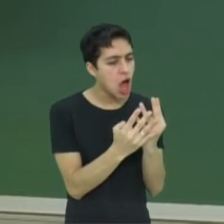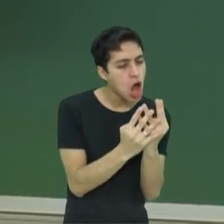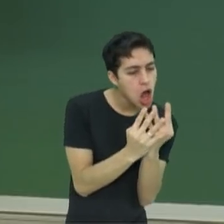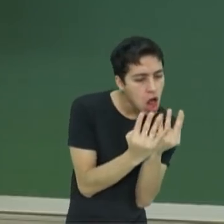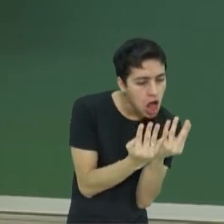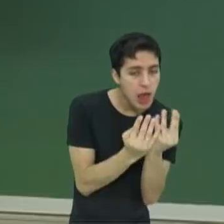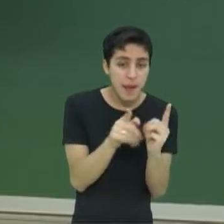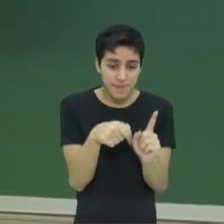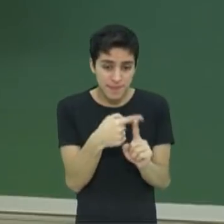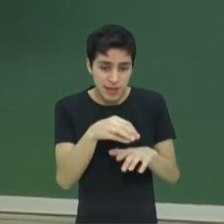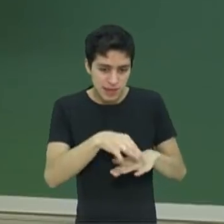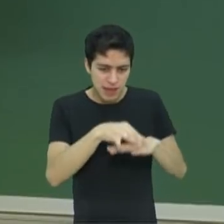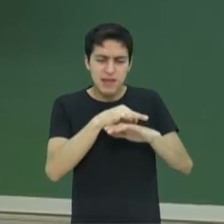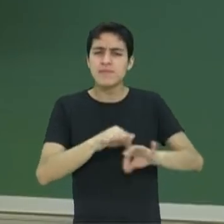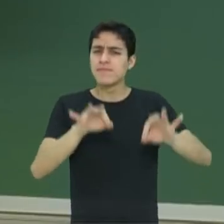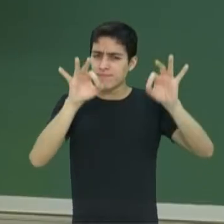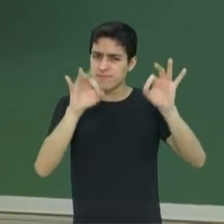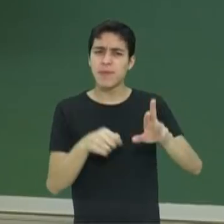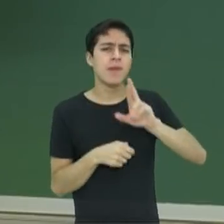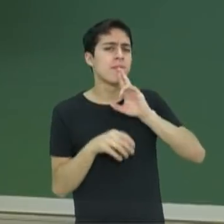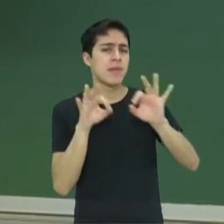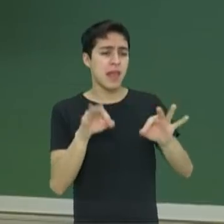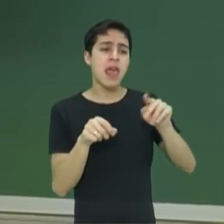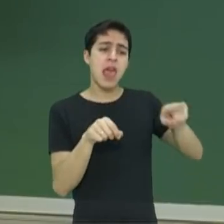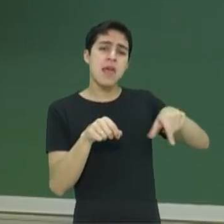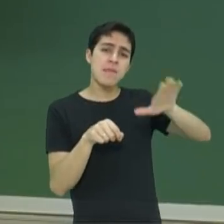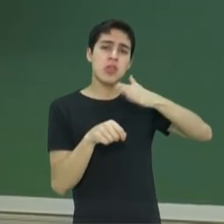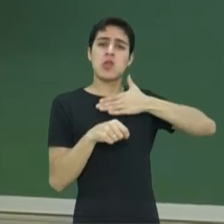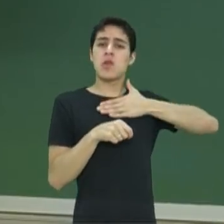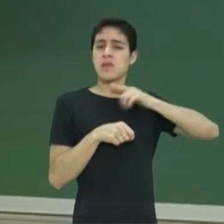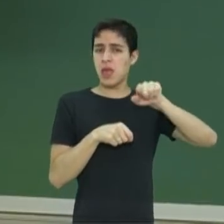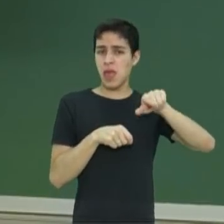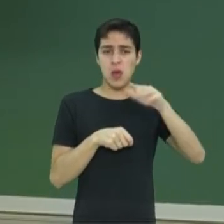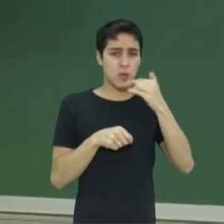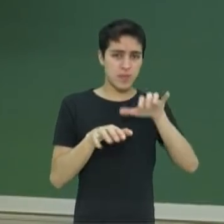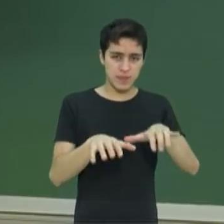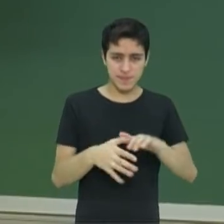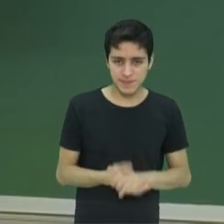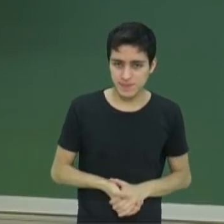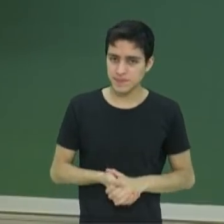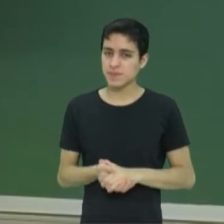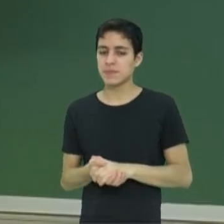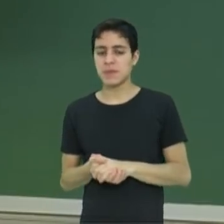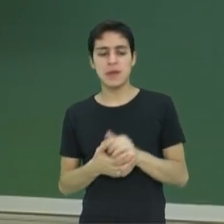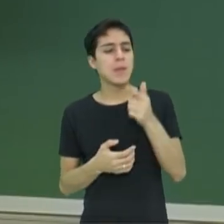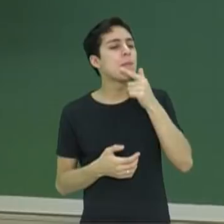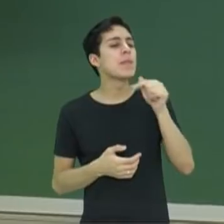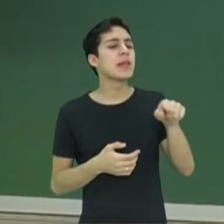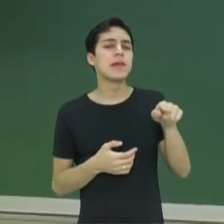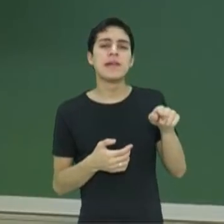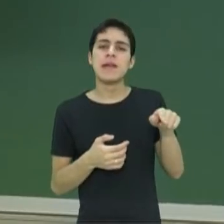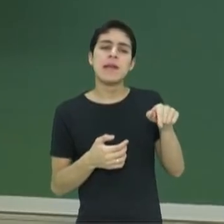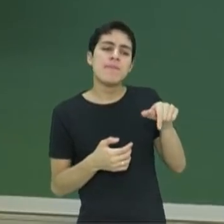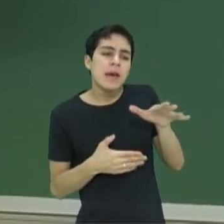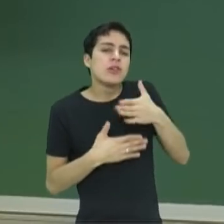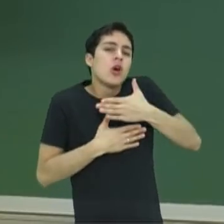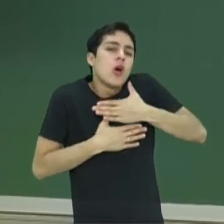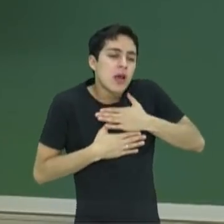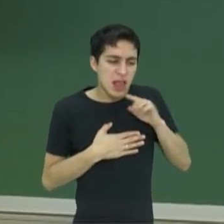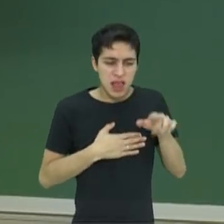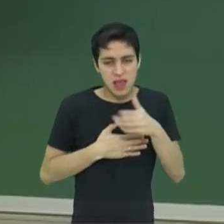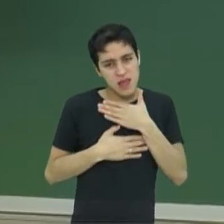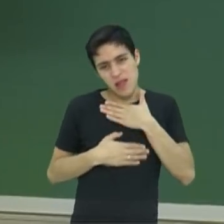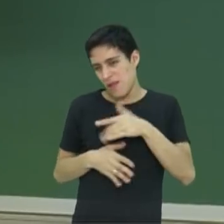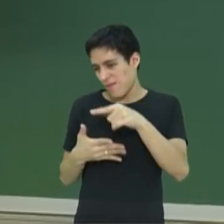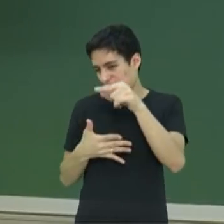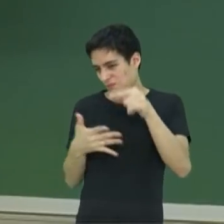pensou muito certo. É essa a resposta mesmo. Como nós vemos aqui na correção, é o que o menino prefere. Ele não gosta de legumes